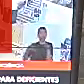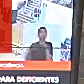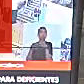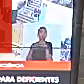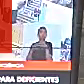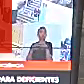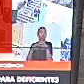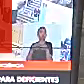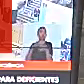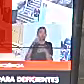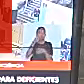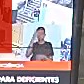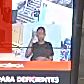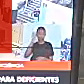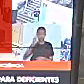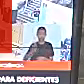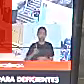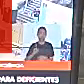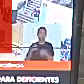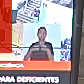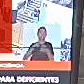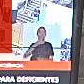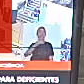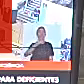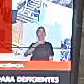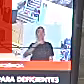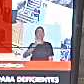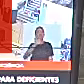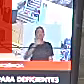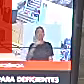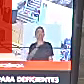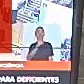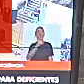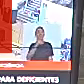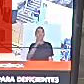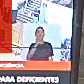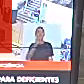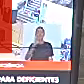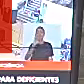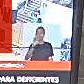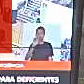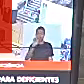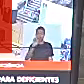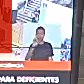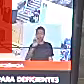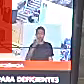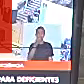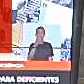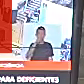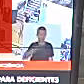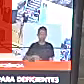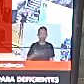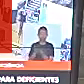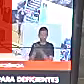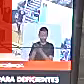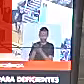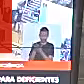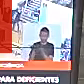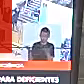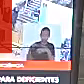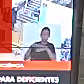Boa tarde a todos. São 3 minutos, por favor. Boa tarde a todos. Eu gostaria de cumprimentar toda a mesa, na pessoa do deputado Wendel, que